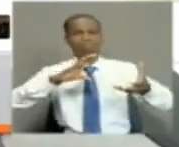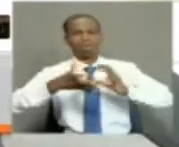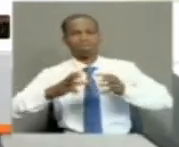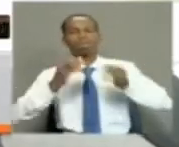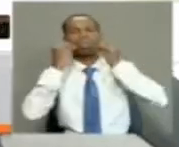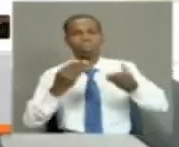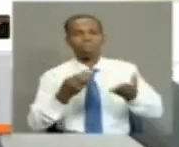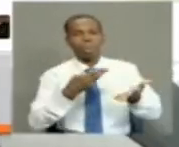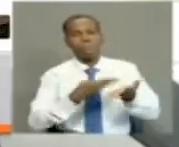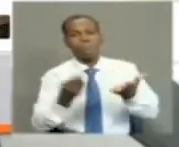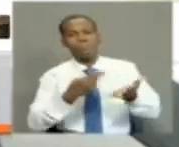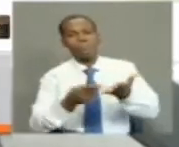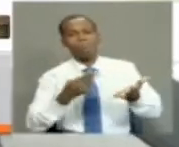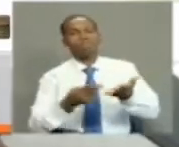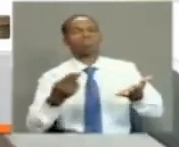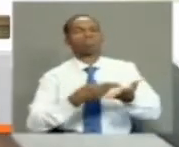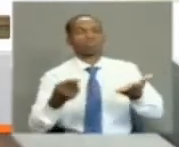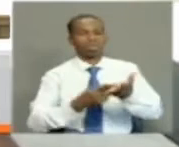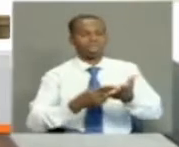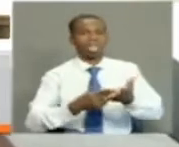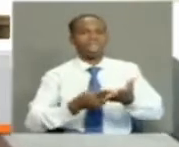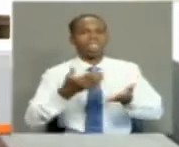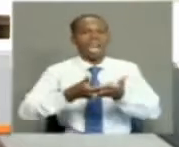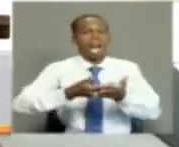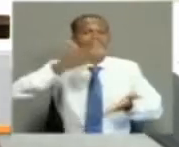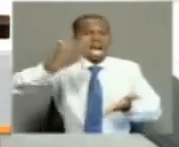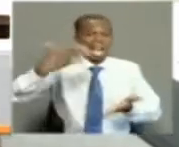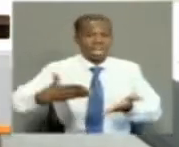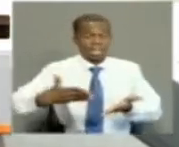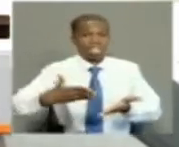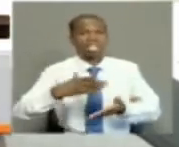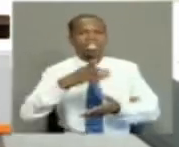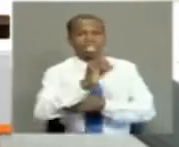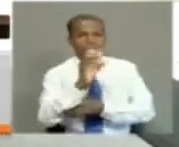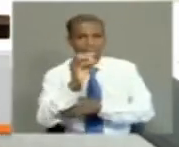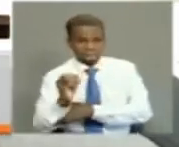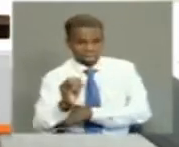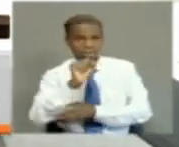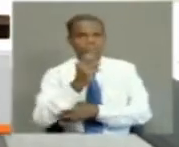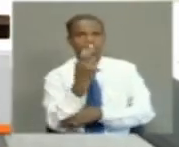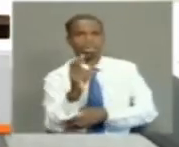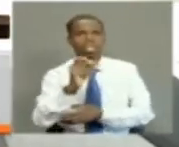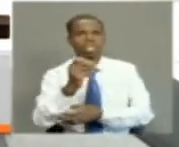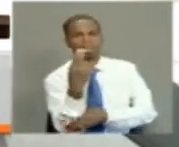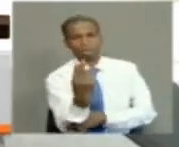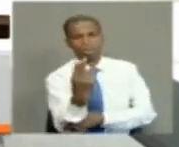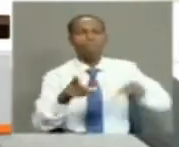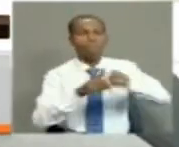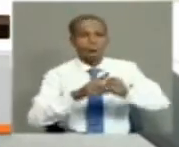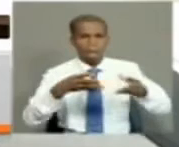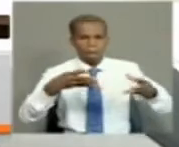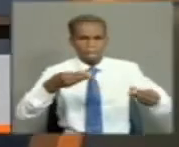o uso de ambientes com temperaturas nos patamares de 600 graus, para converter o plástico